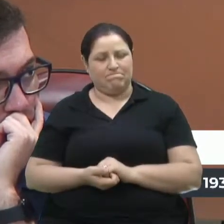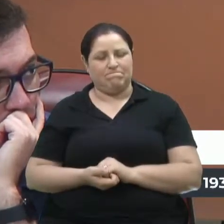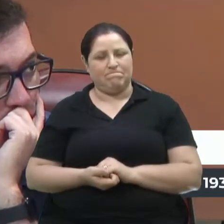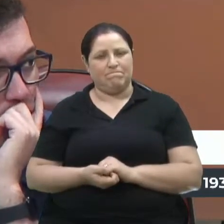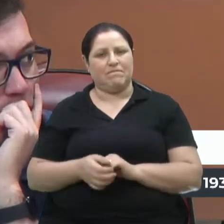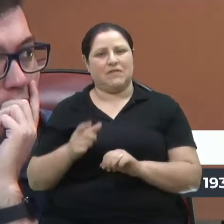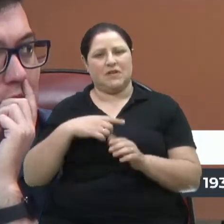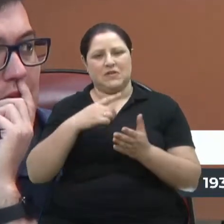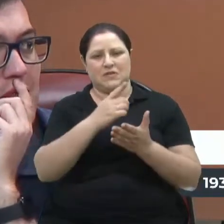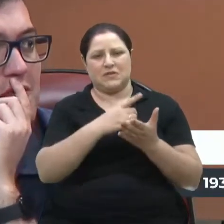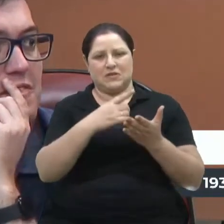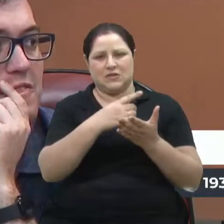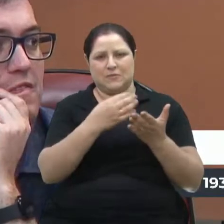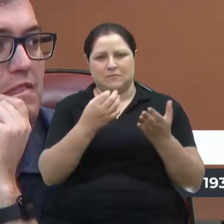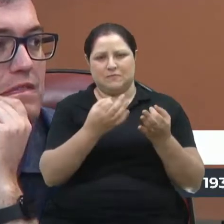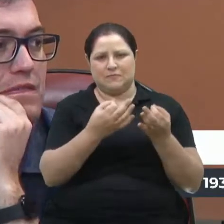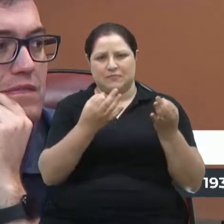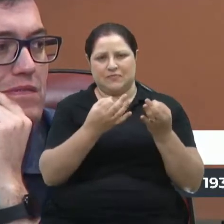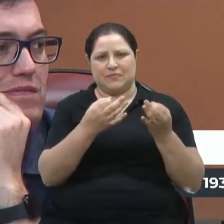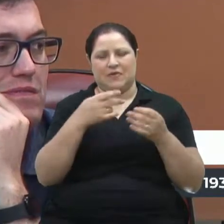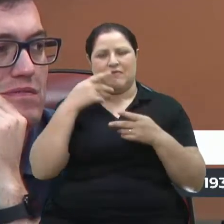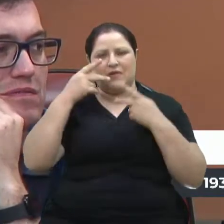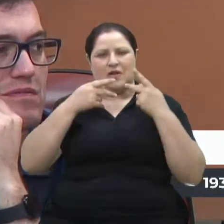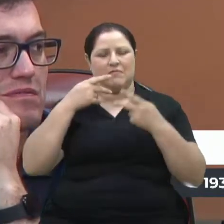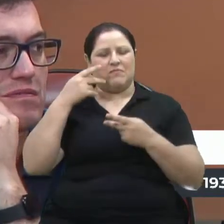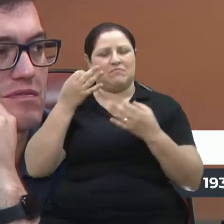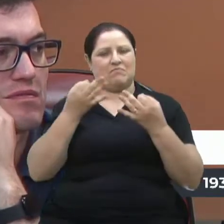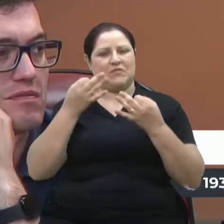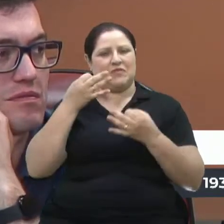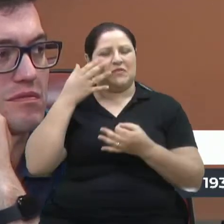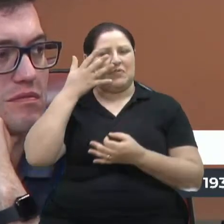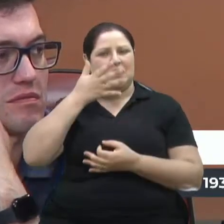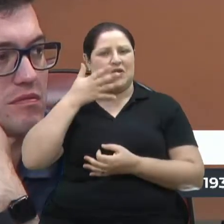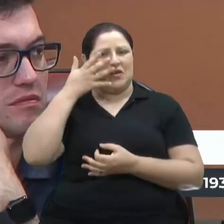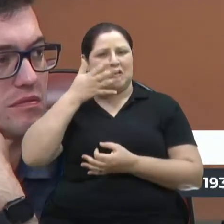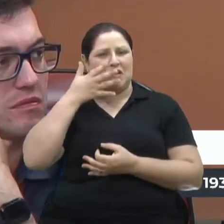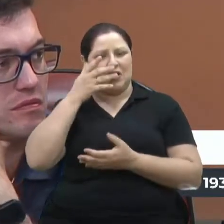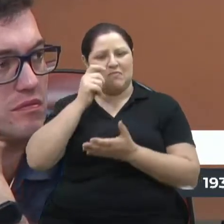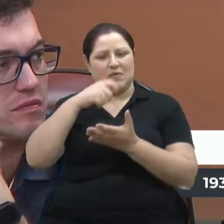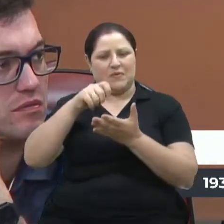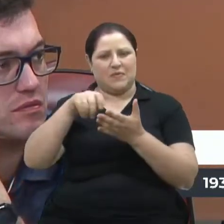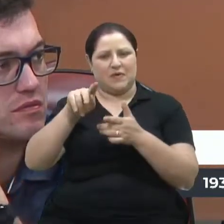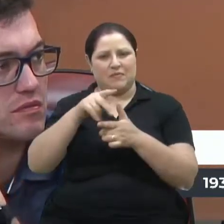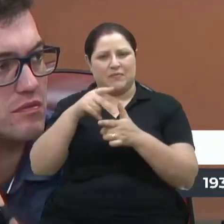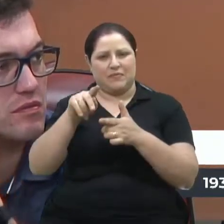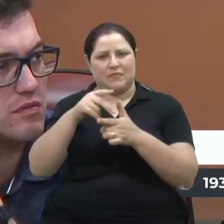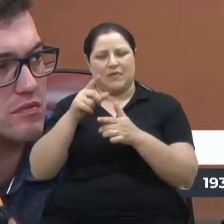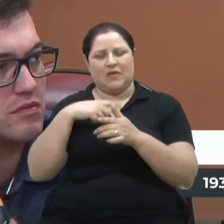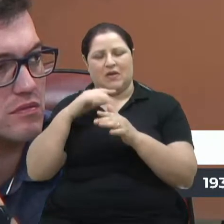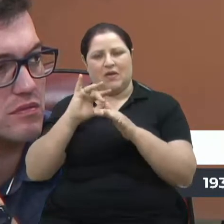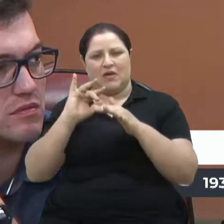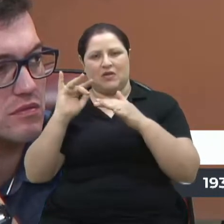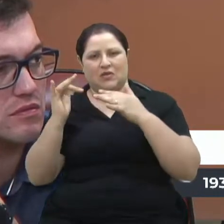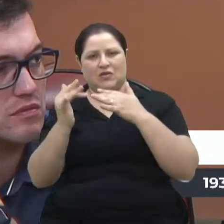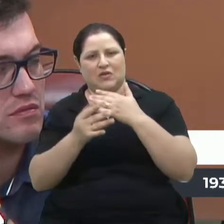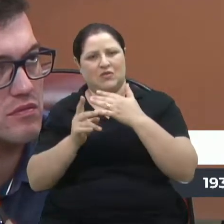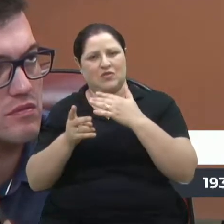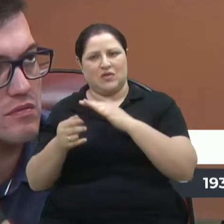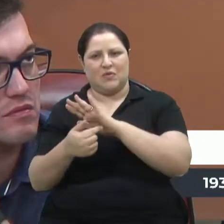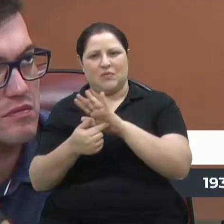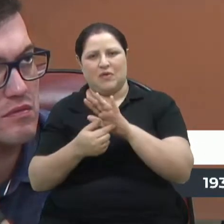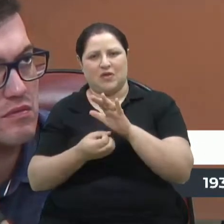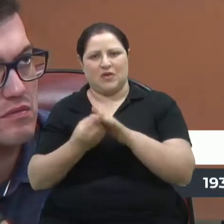Além de desenhar bem, era muito bom com as palavras e começou a escrever poesias. Em suas redes sociais era muito ativo. Criou um